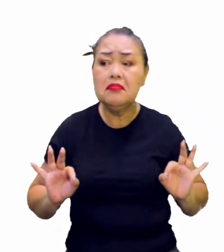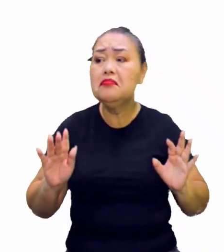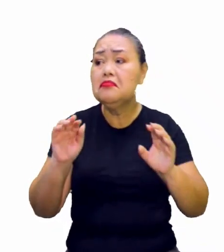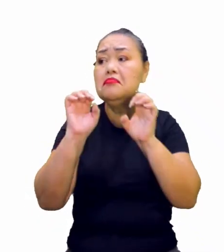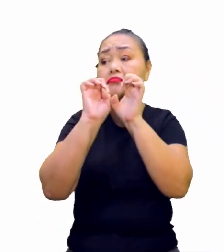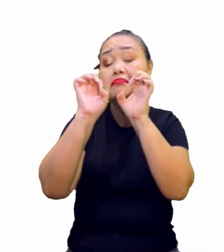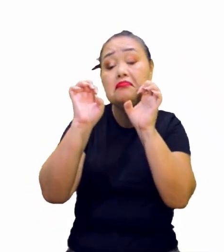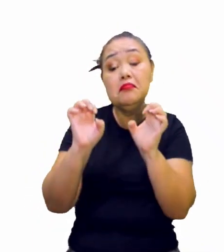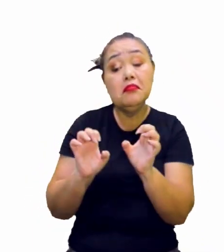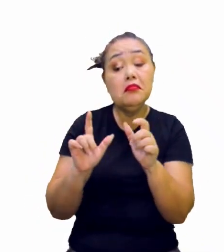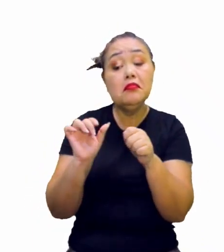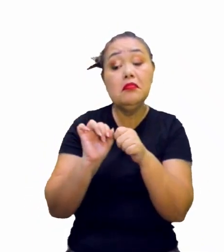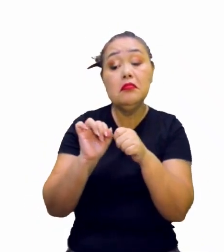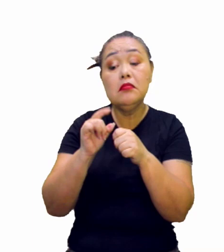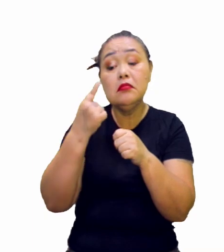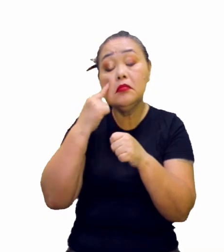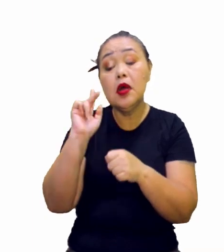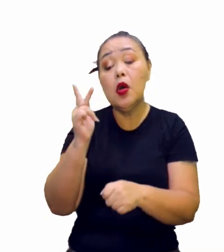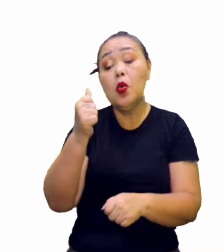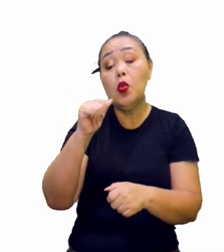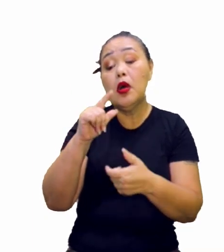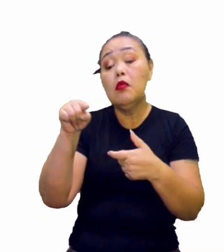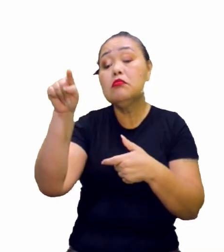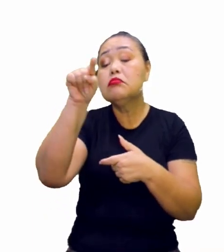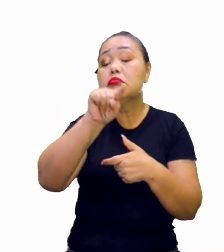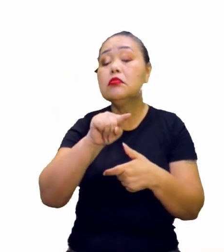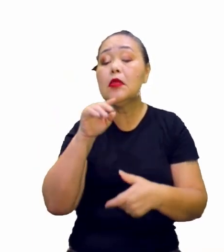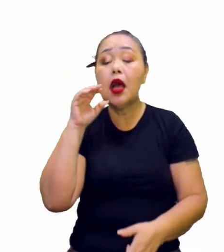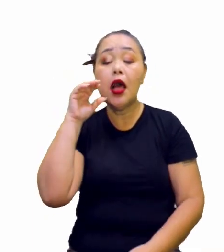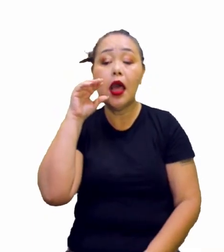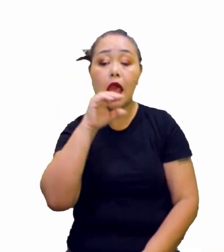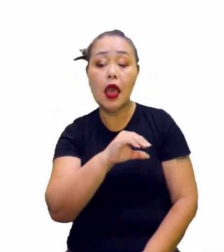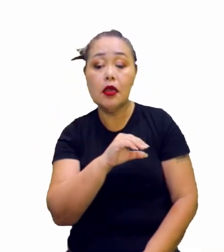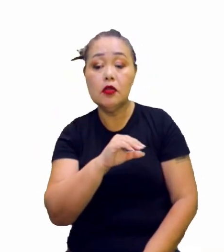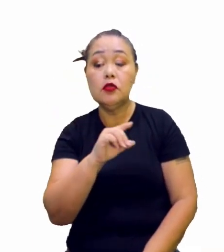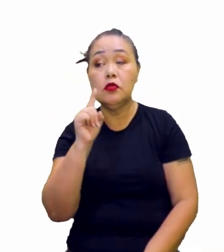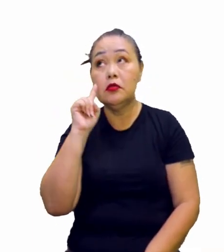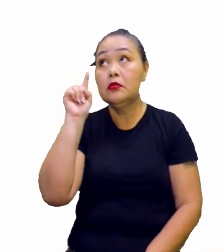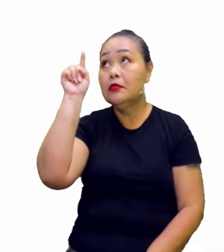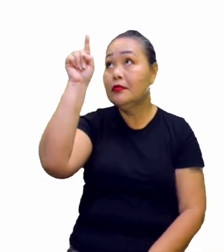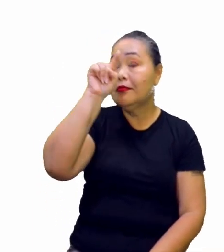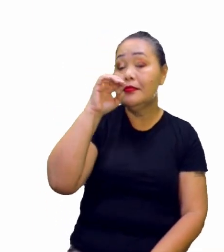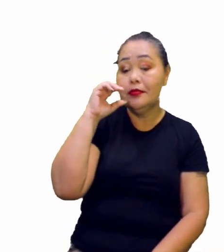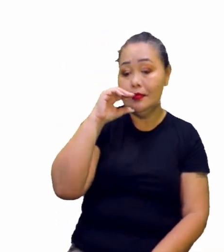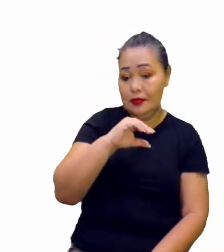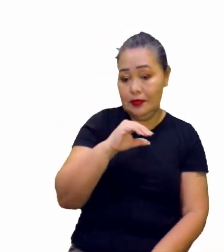que a gente também pode caracterizar como os hotspots em relação a esses pontos.